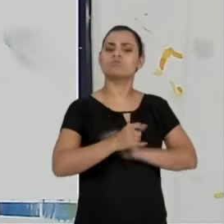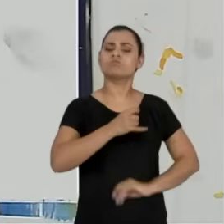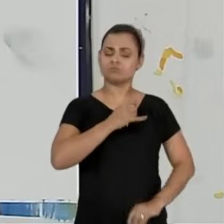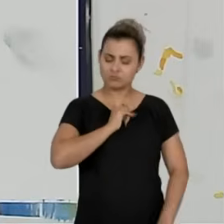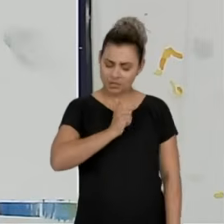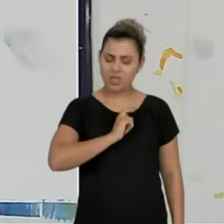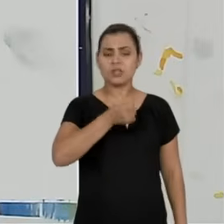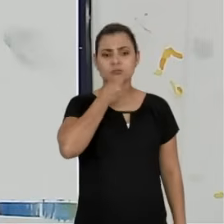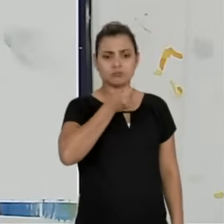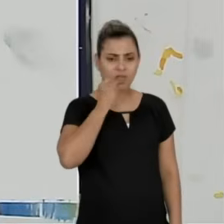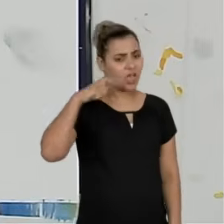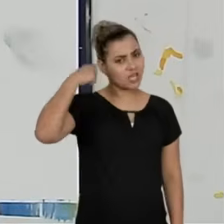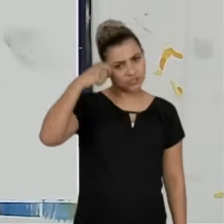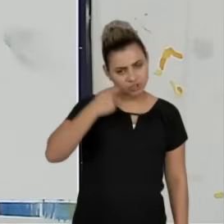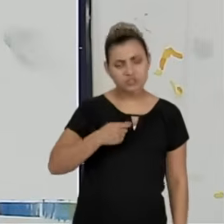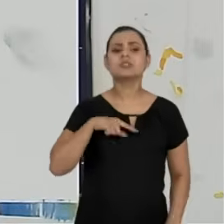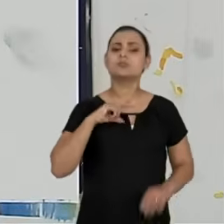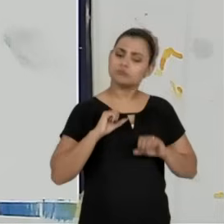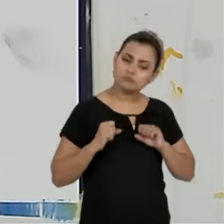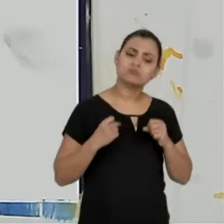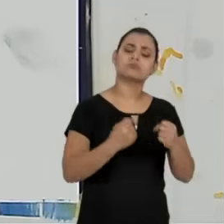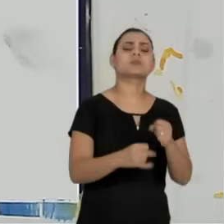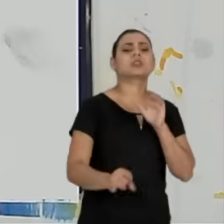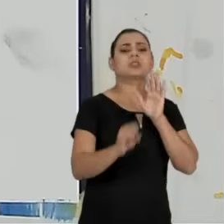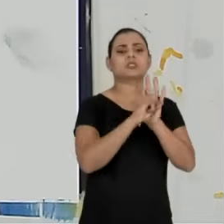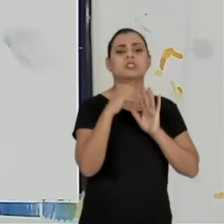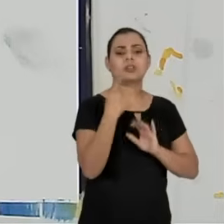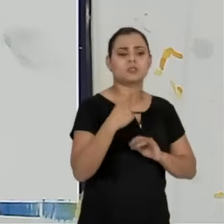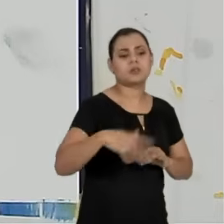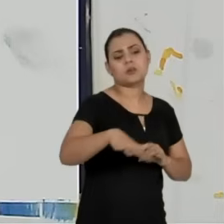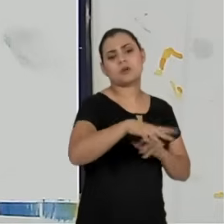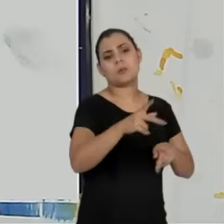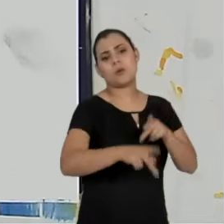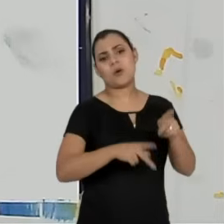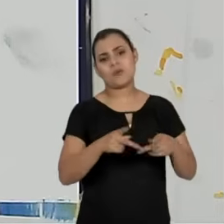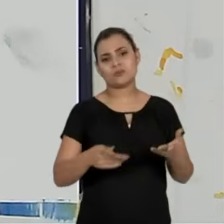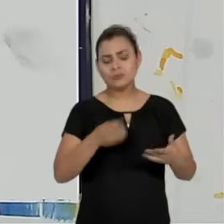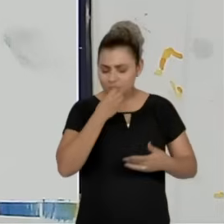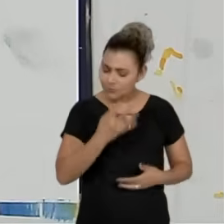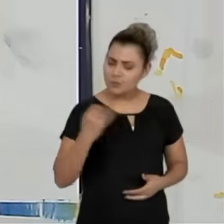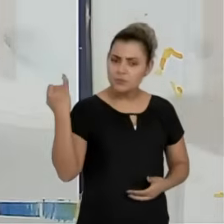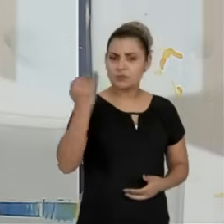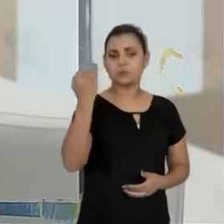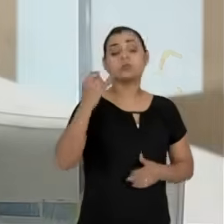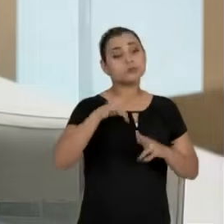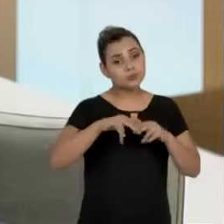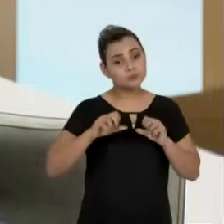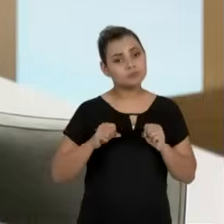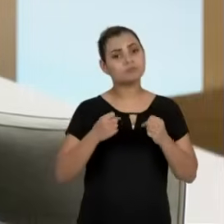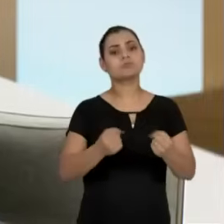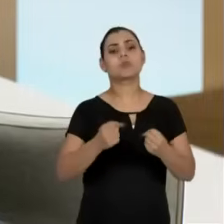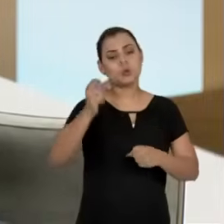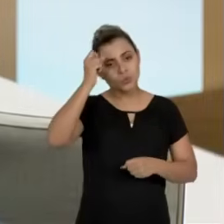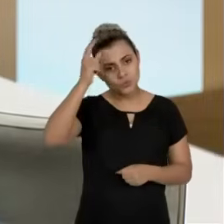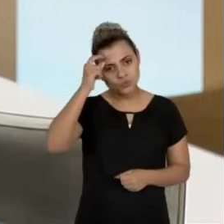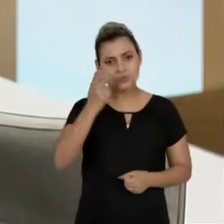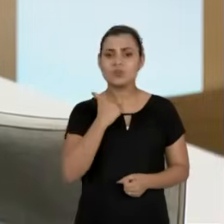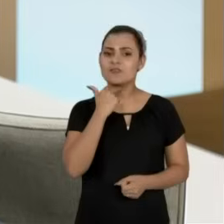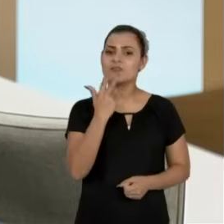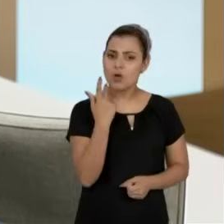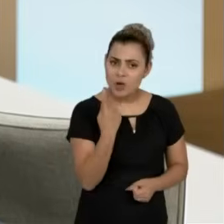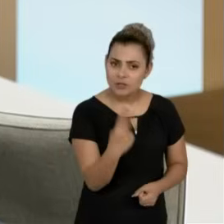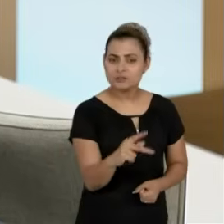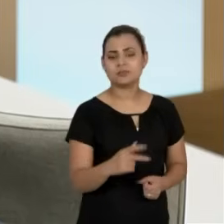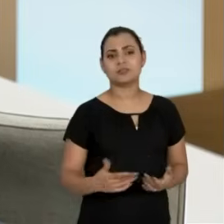são artistas, eles estão fortalecendo a identidade deles, né? Mas fortalecendo a cultura, fortalecendo a voz e dando a